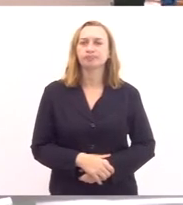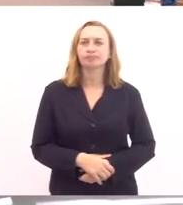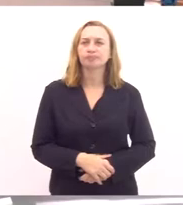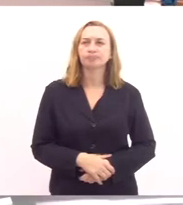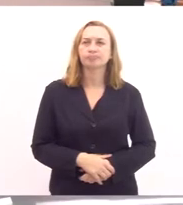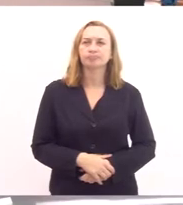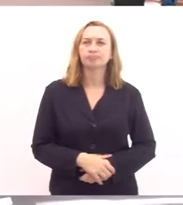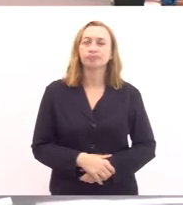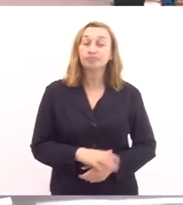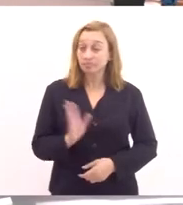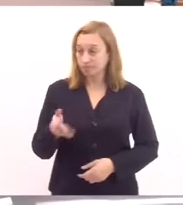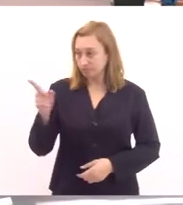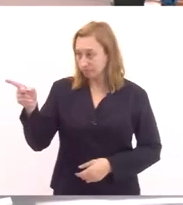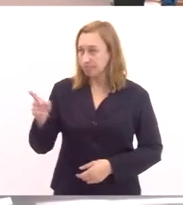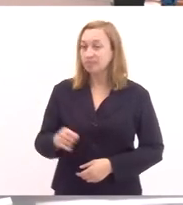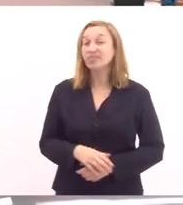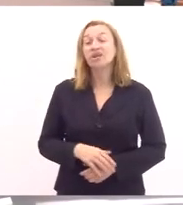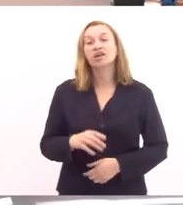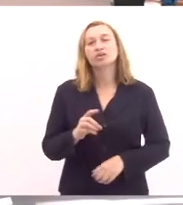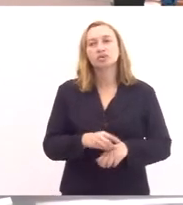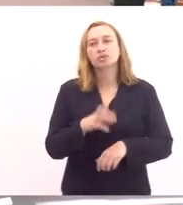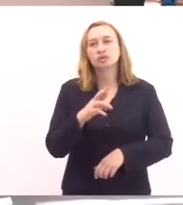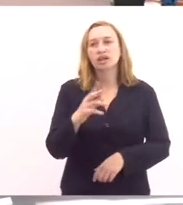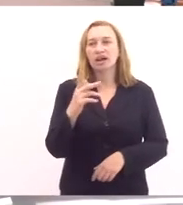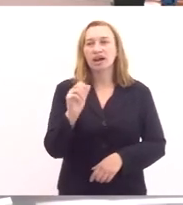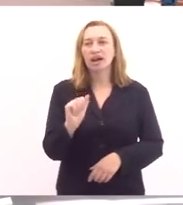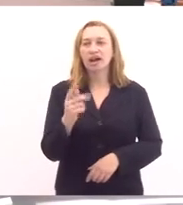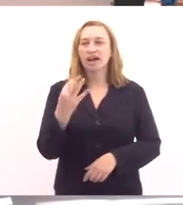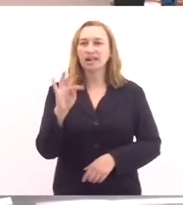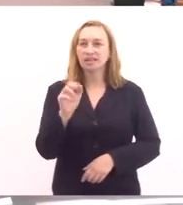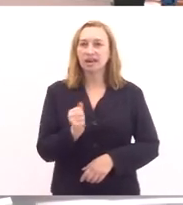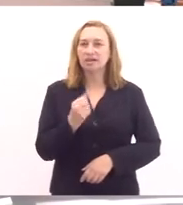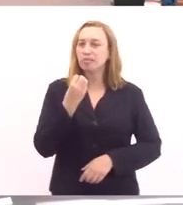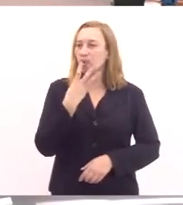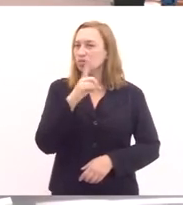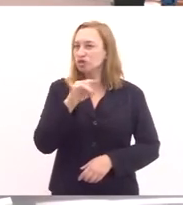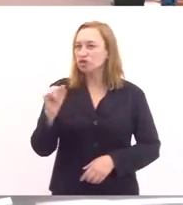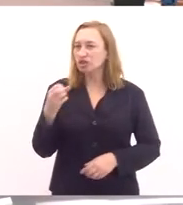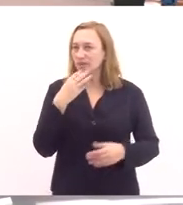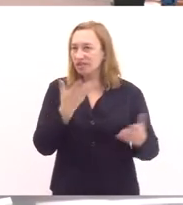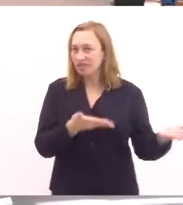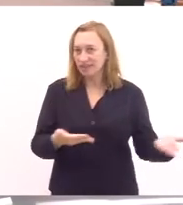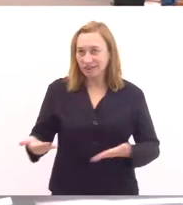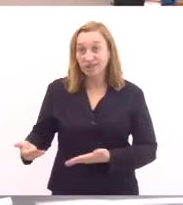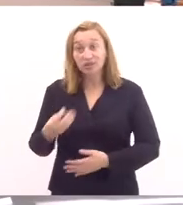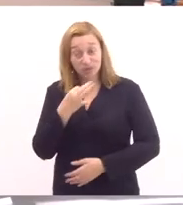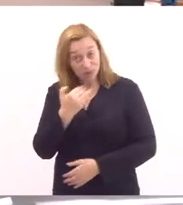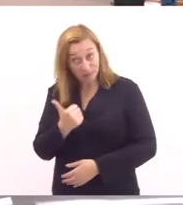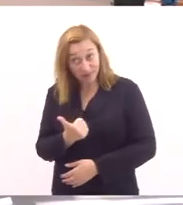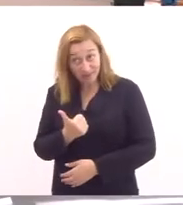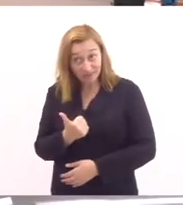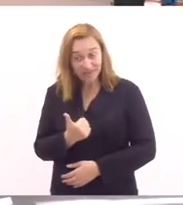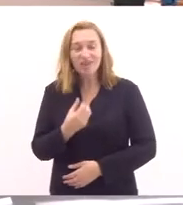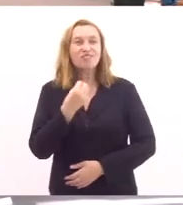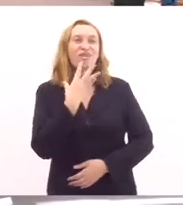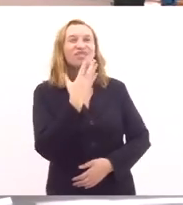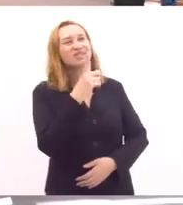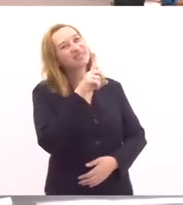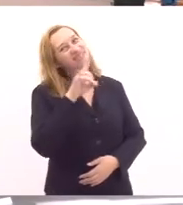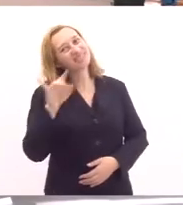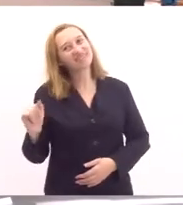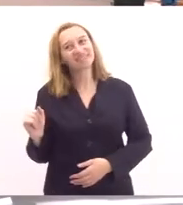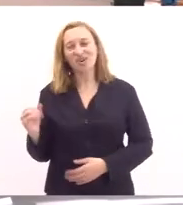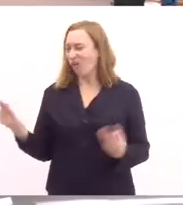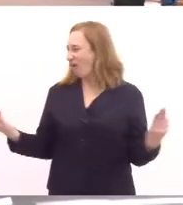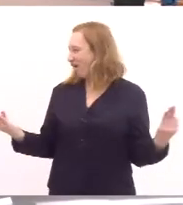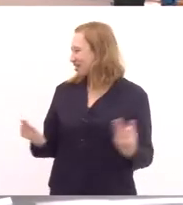algum já tá Doutora a gata bom dia bem-vinda tudo bem Tá nos sonhos Ah